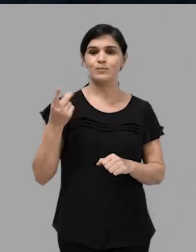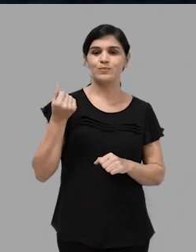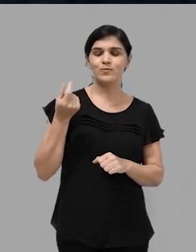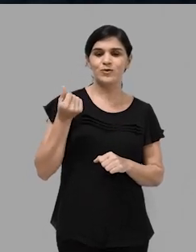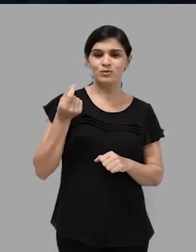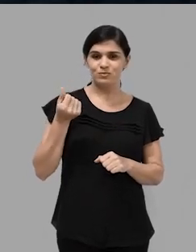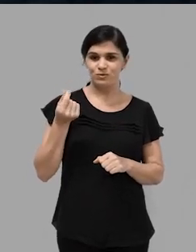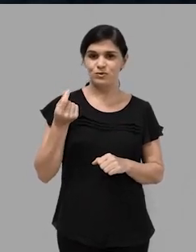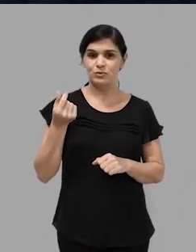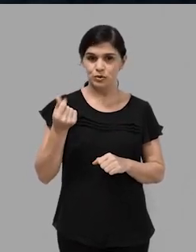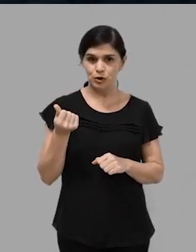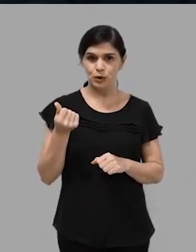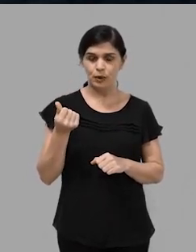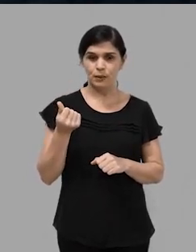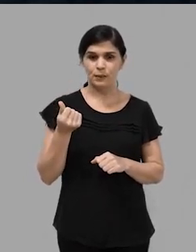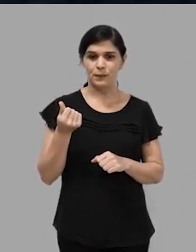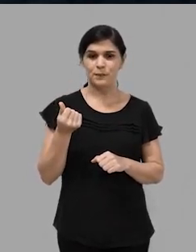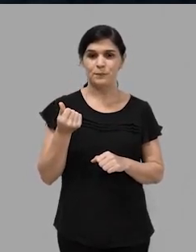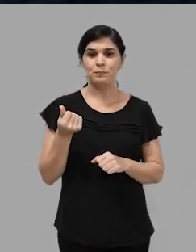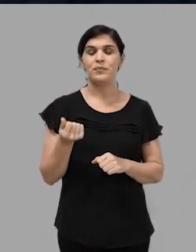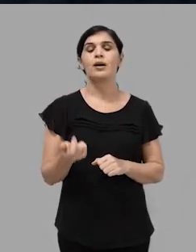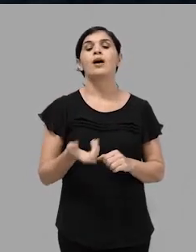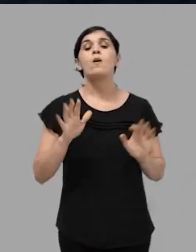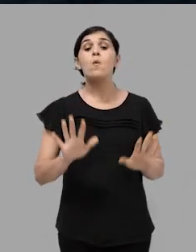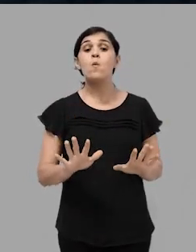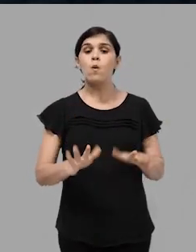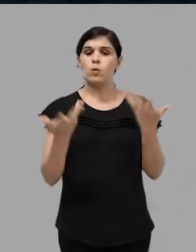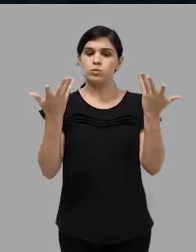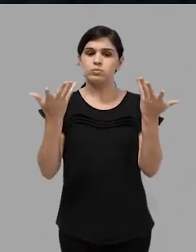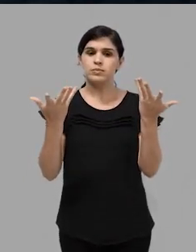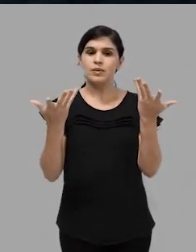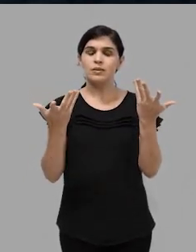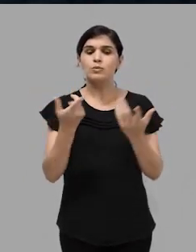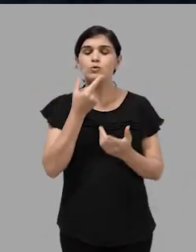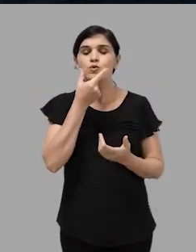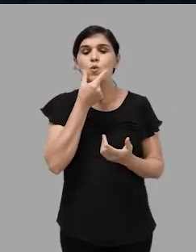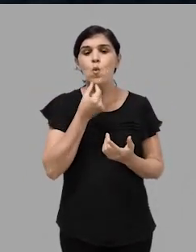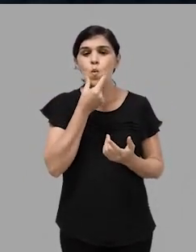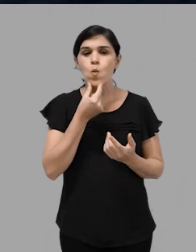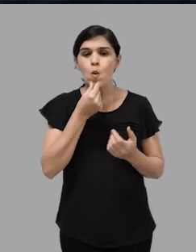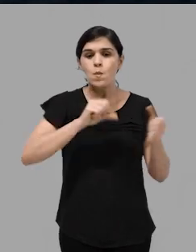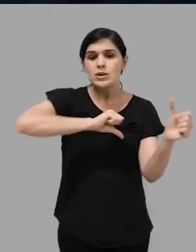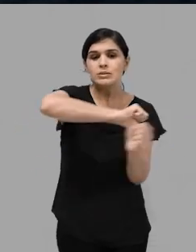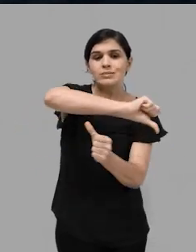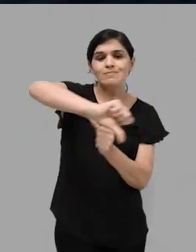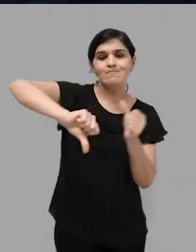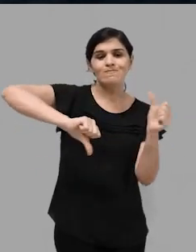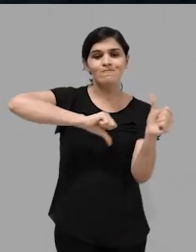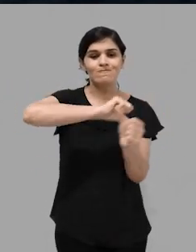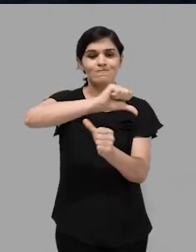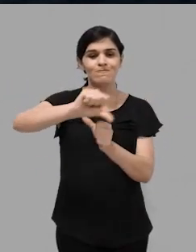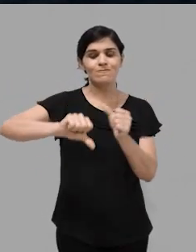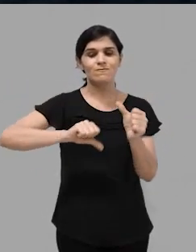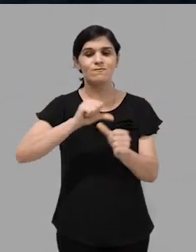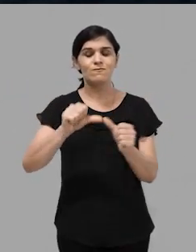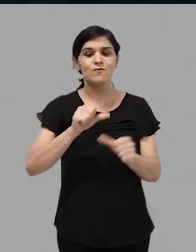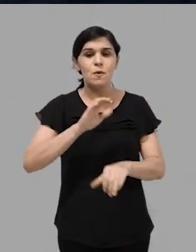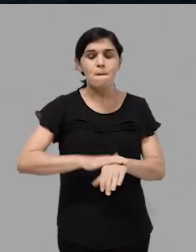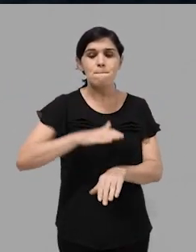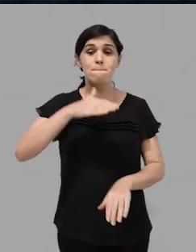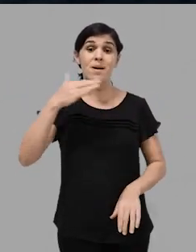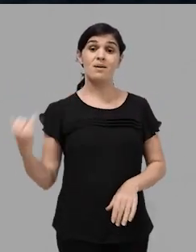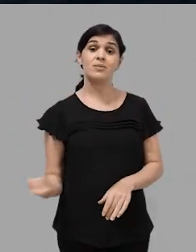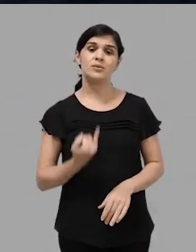acontece, o homem passa a ser o maior ou a maior personagem da época e aí começa a